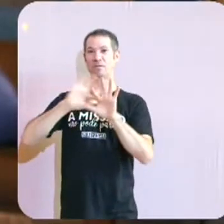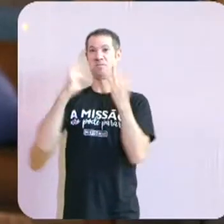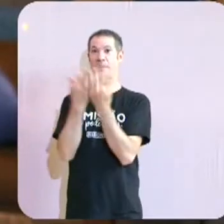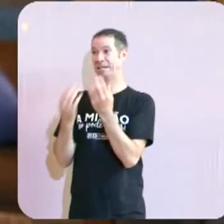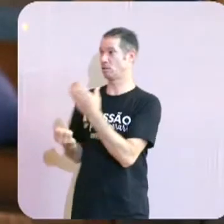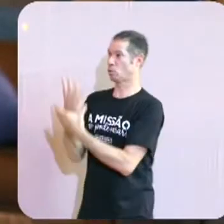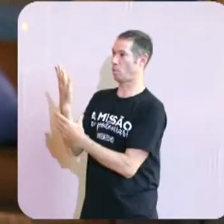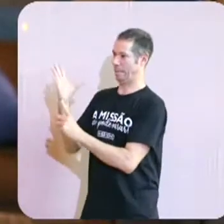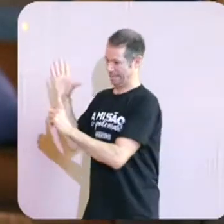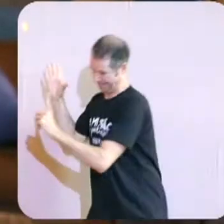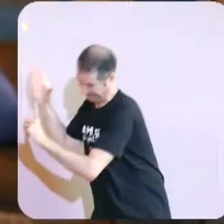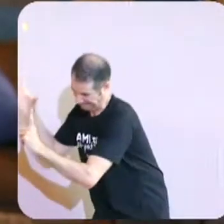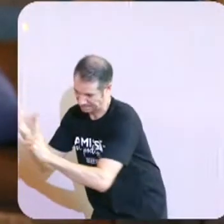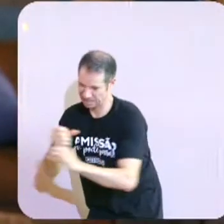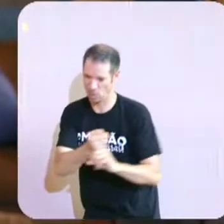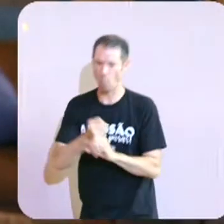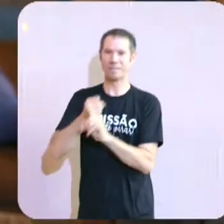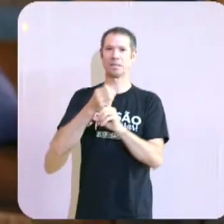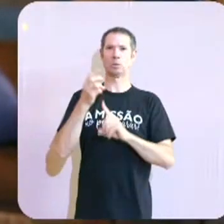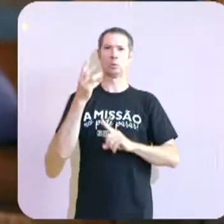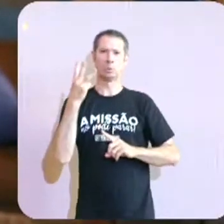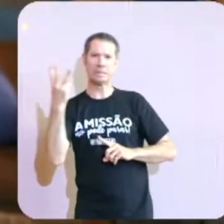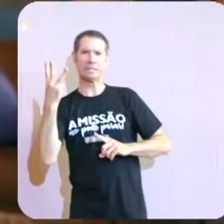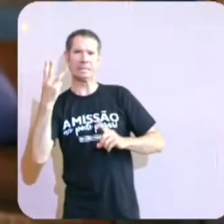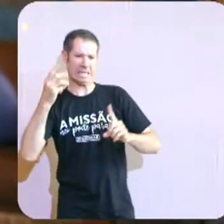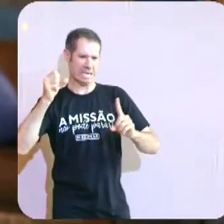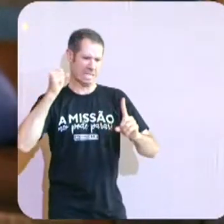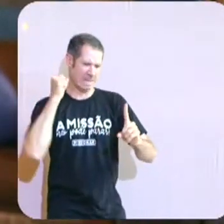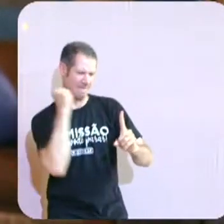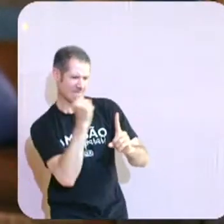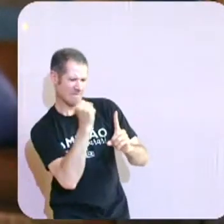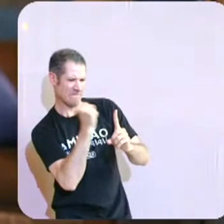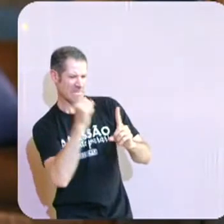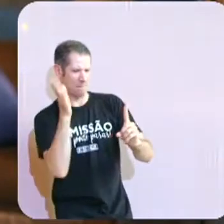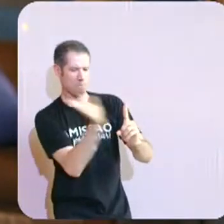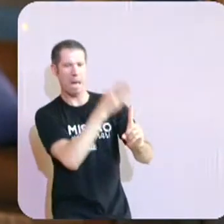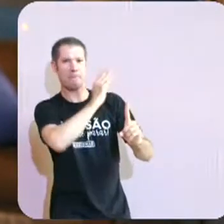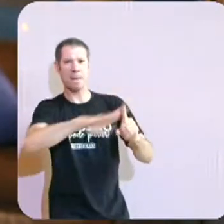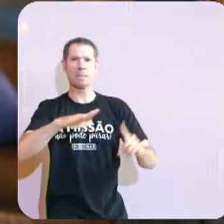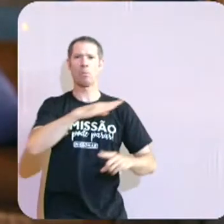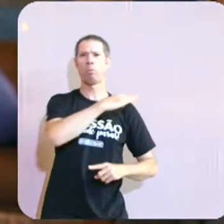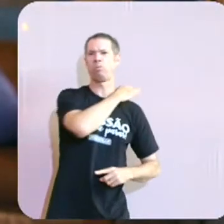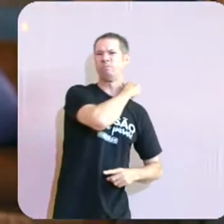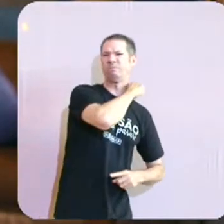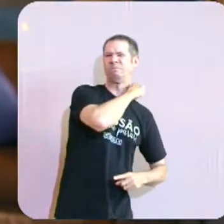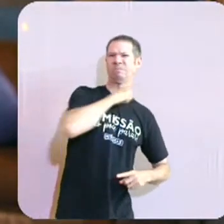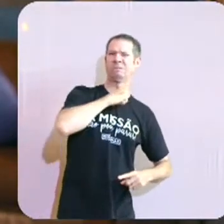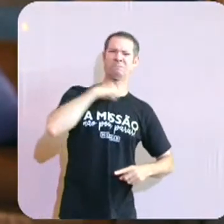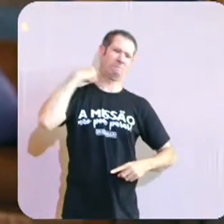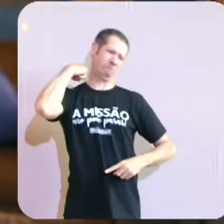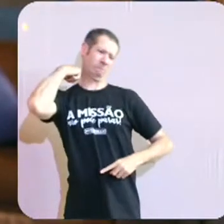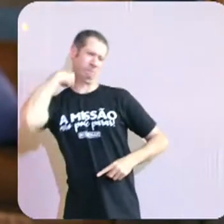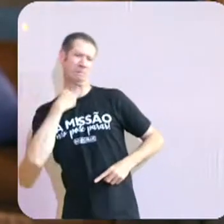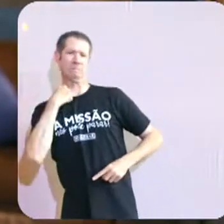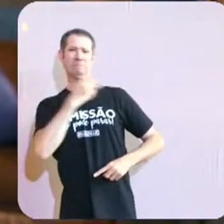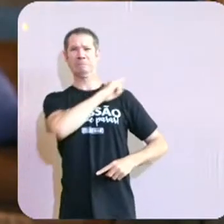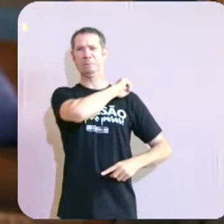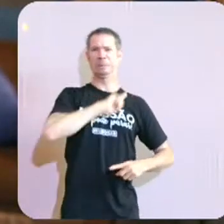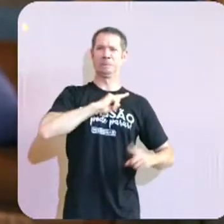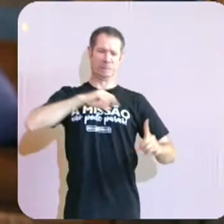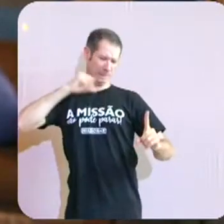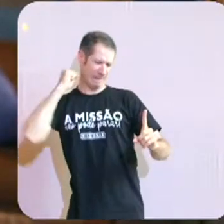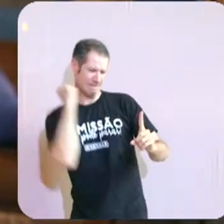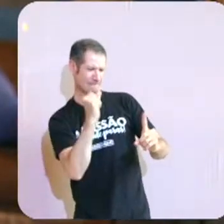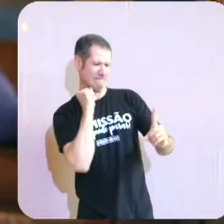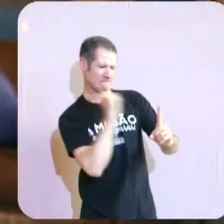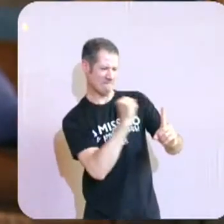ele é sequestrado. Por 3 dias foi duramente torturado e eles cortaram a sua cabeça com gilete. Eles agrediram ele, o deixaram